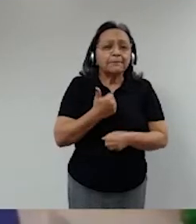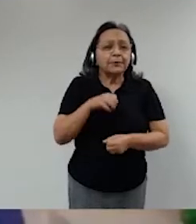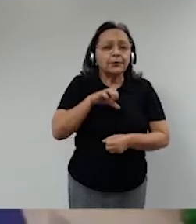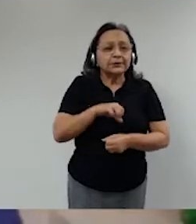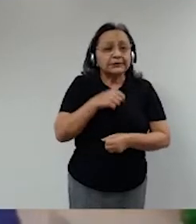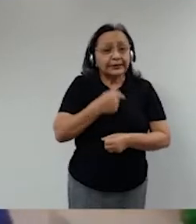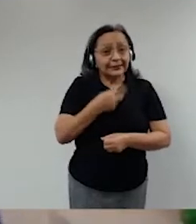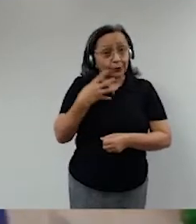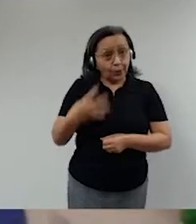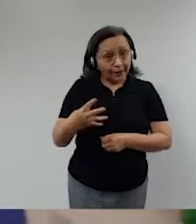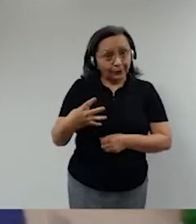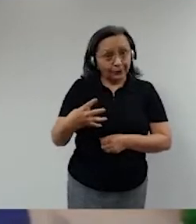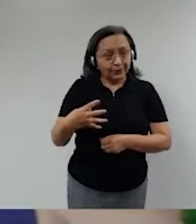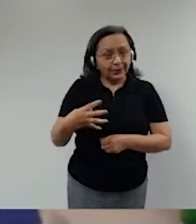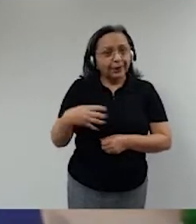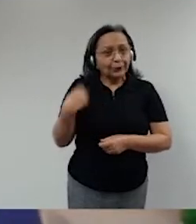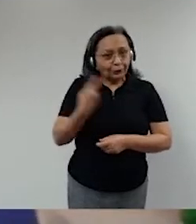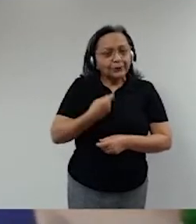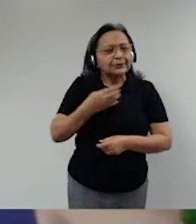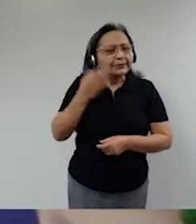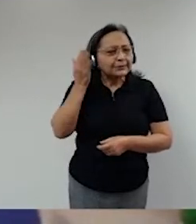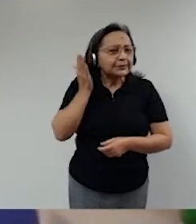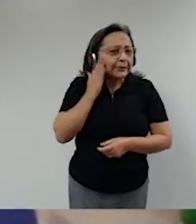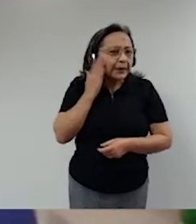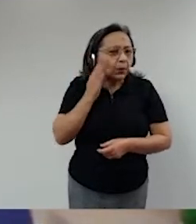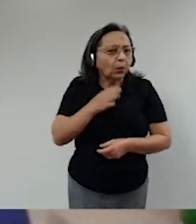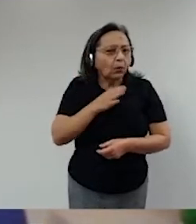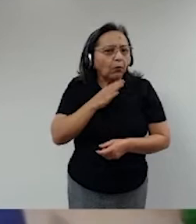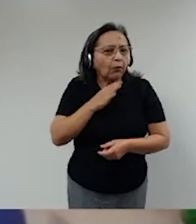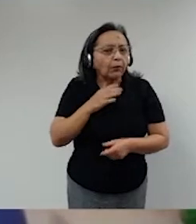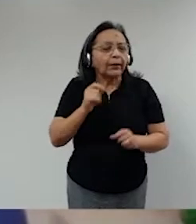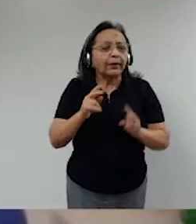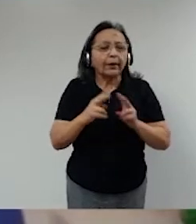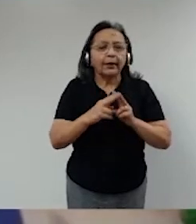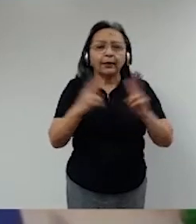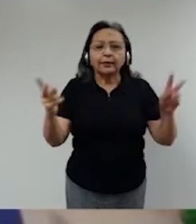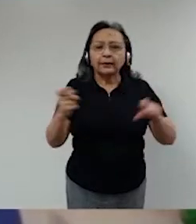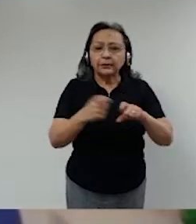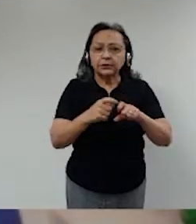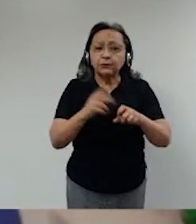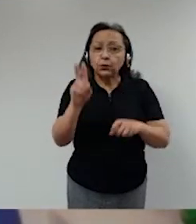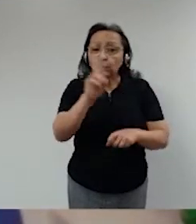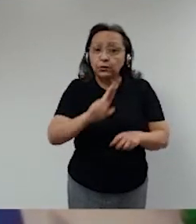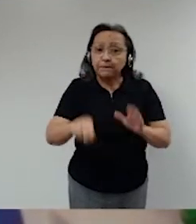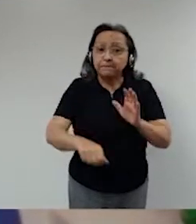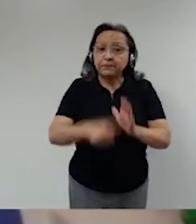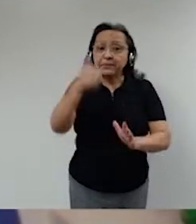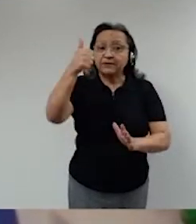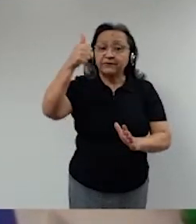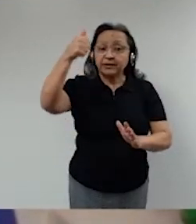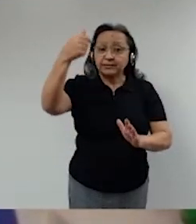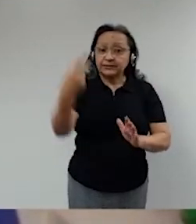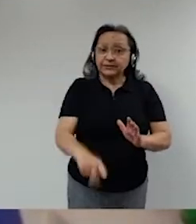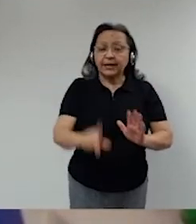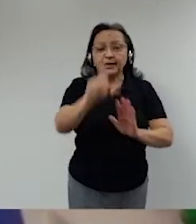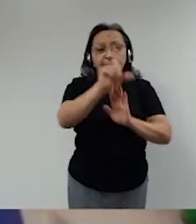1974 que nós temos conhecimento que a telemedicina foi utilizada pela primeira vez na literatura